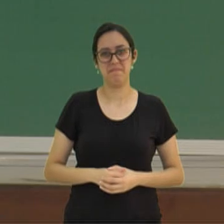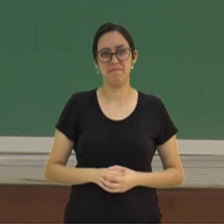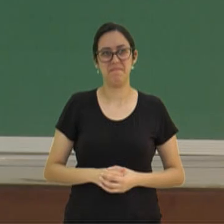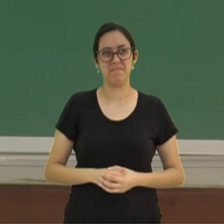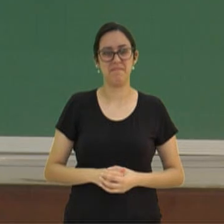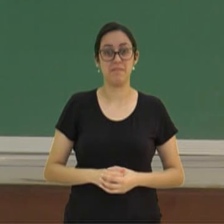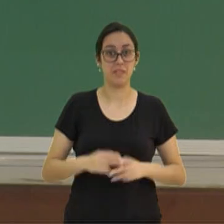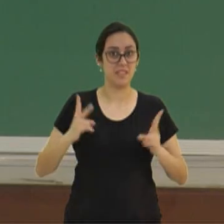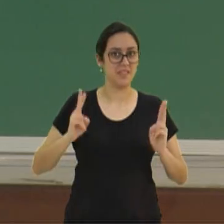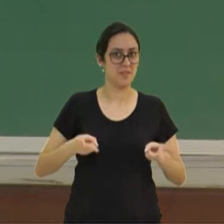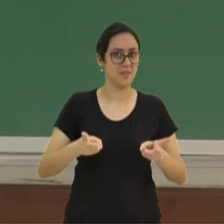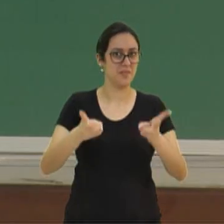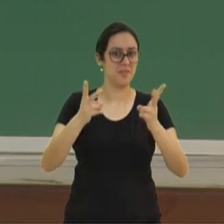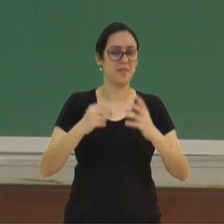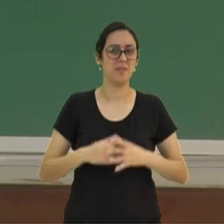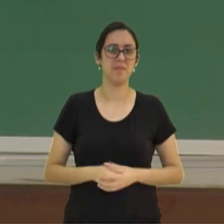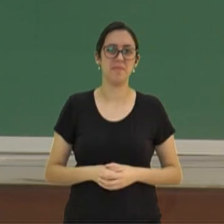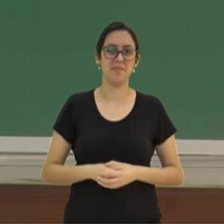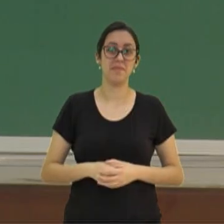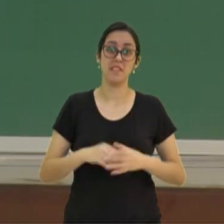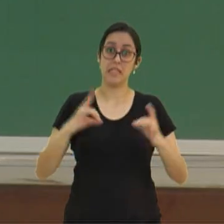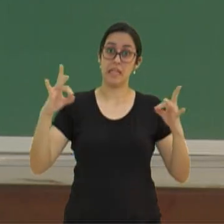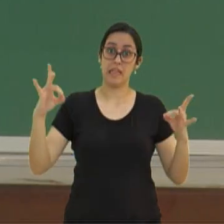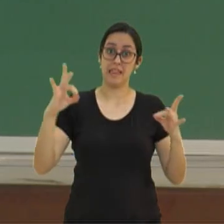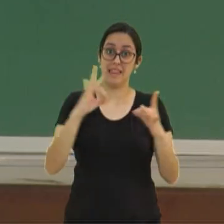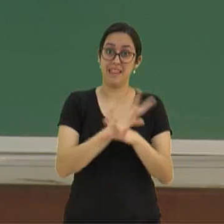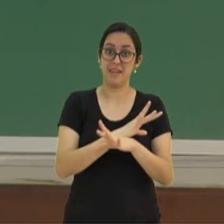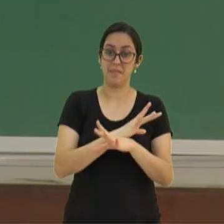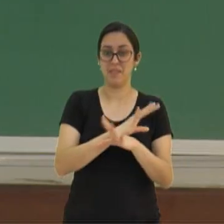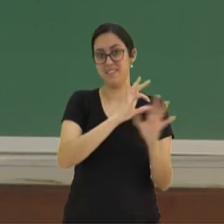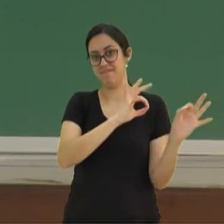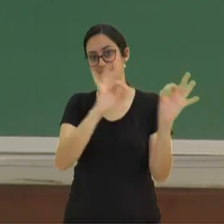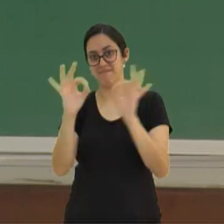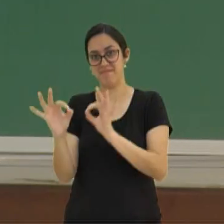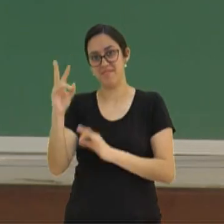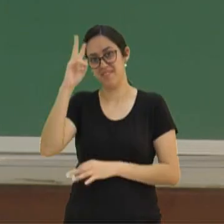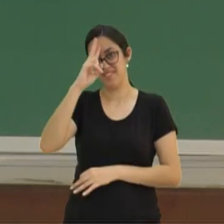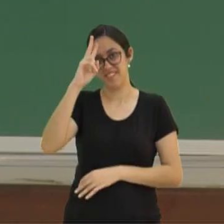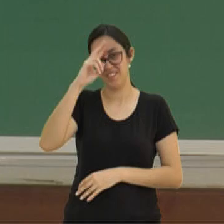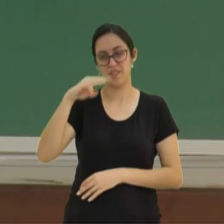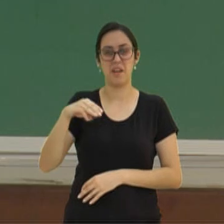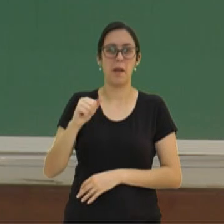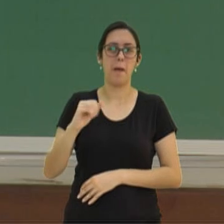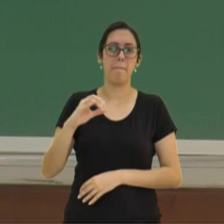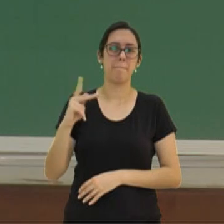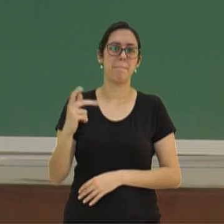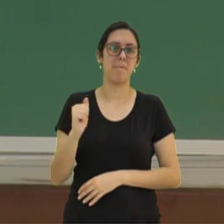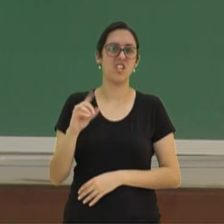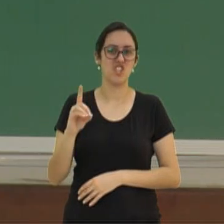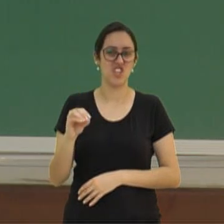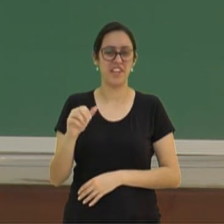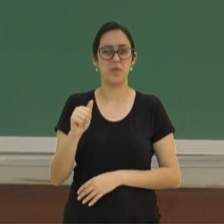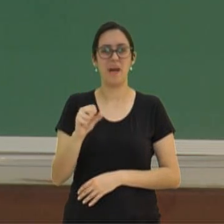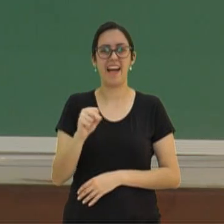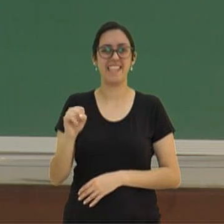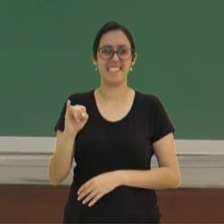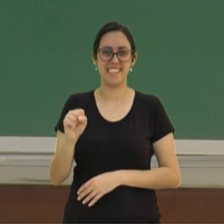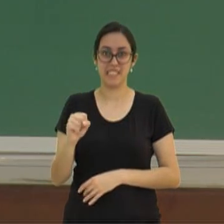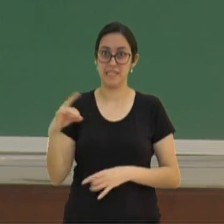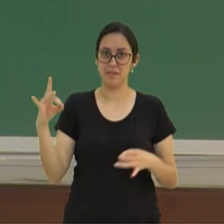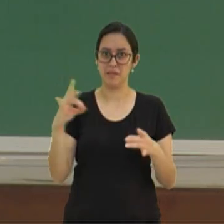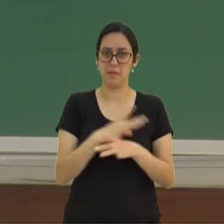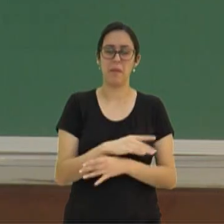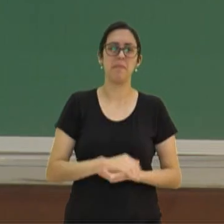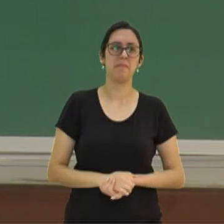Vamos continuar a leitura? Terminar a nossa maratona de Machado de Assis, da Missa do Galo? Então vamos lá. Pelo